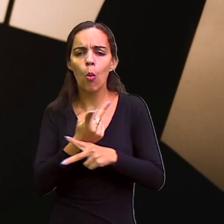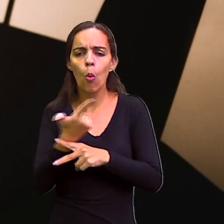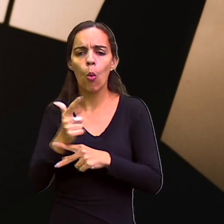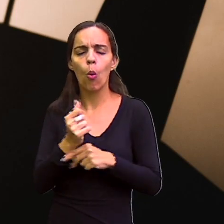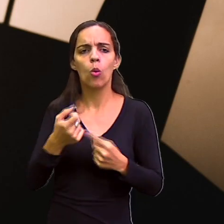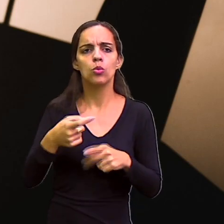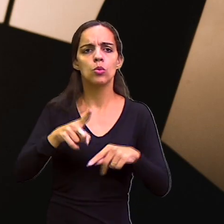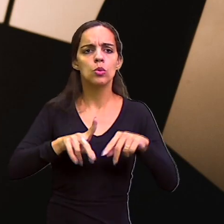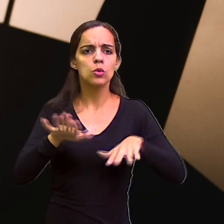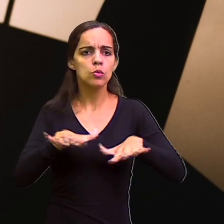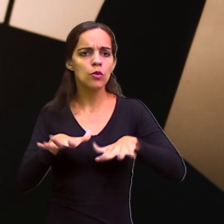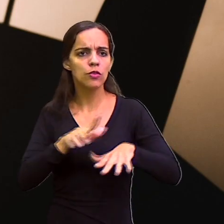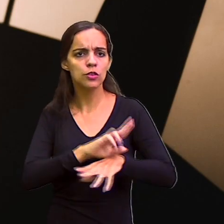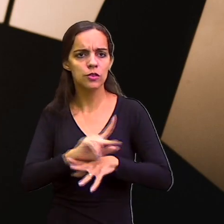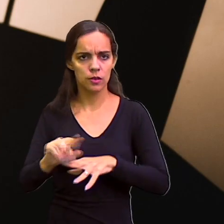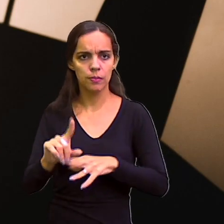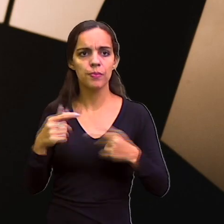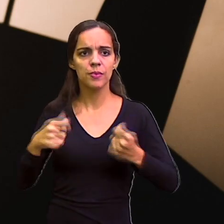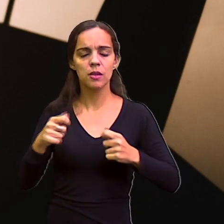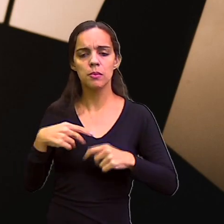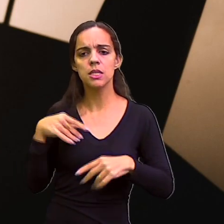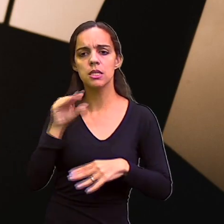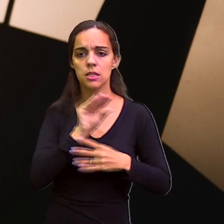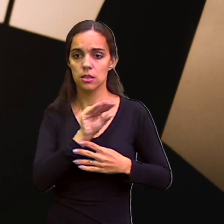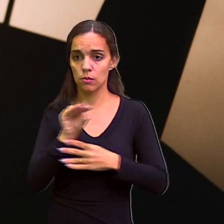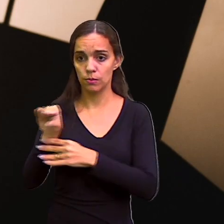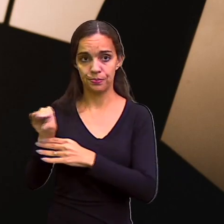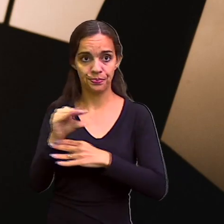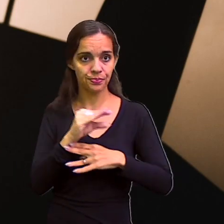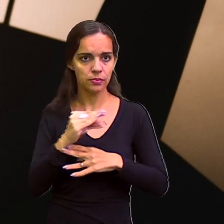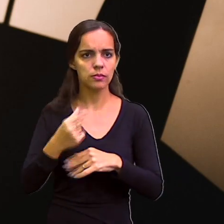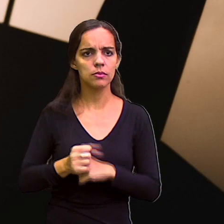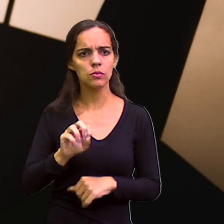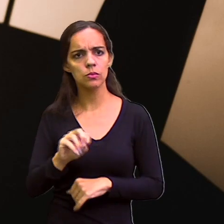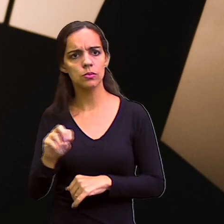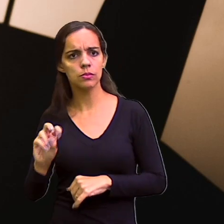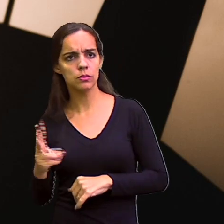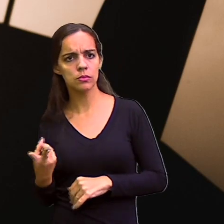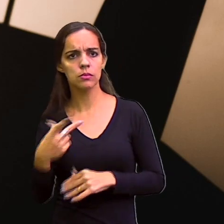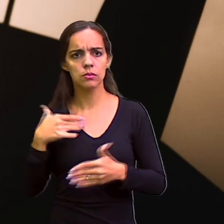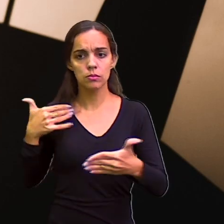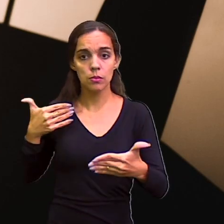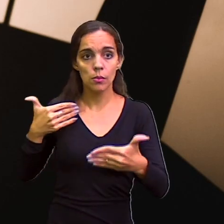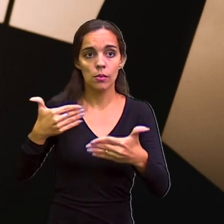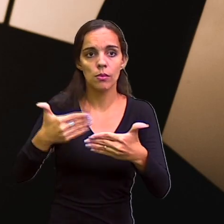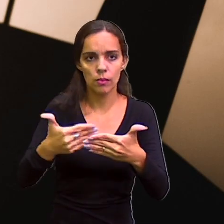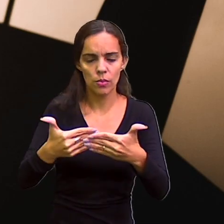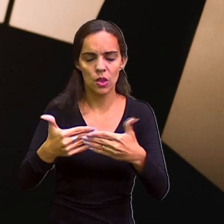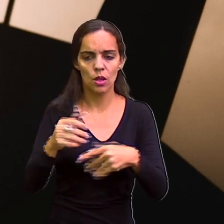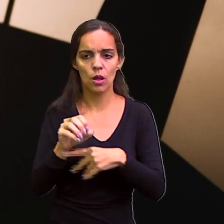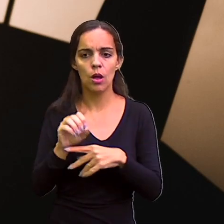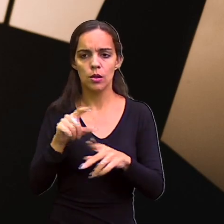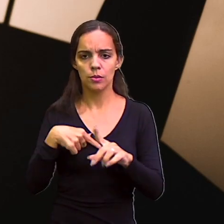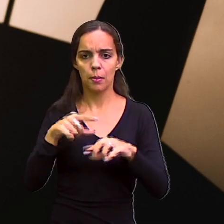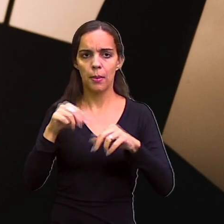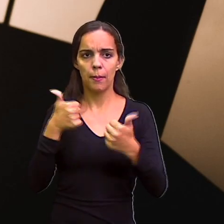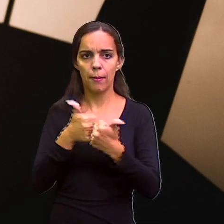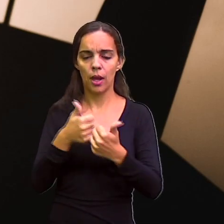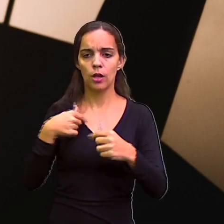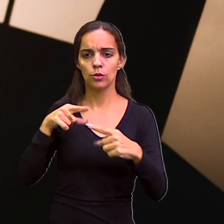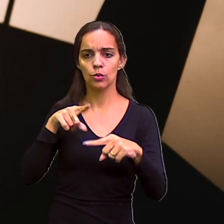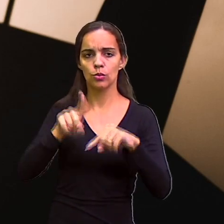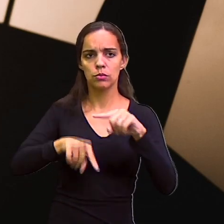enquadramentos da lente uma câmera de cinema. Ou seja, ao aproximar a luz do objeto, cria-se